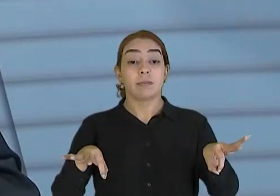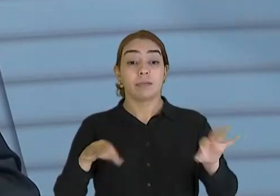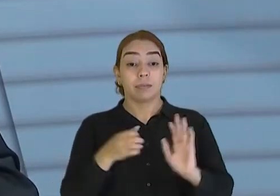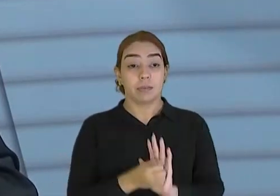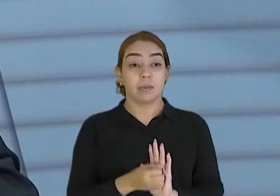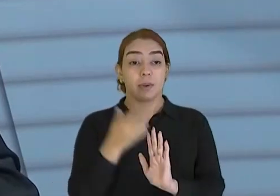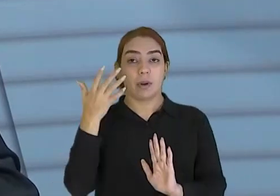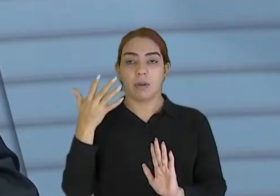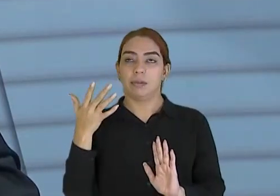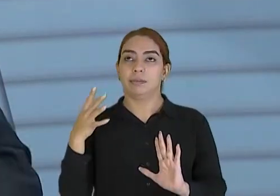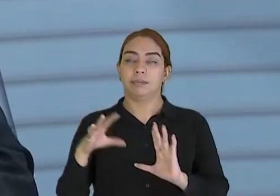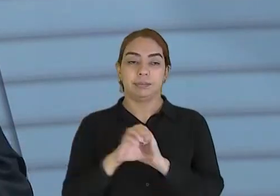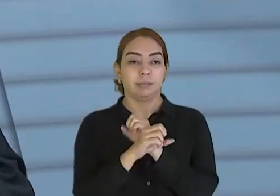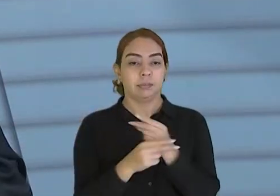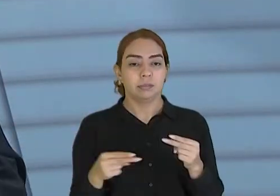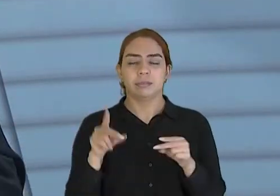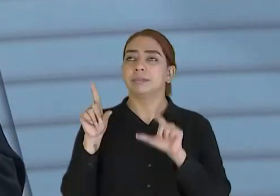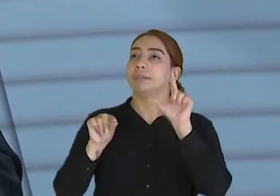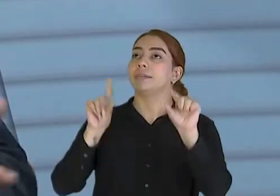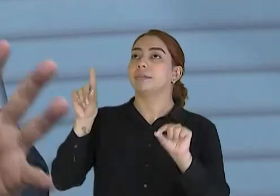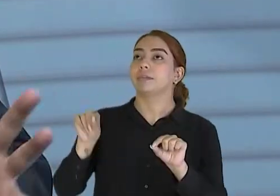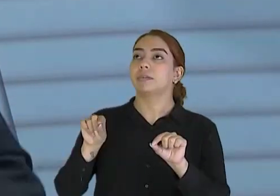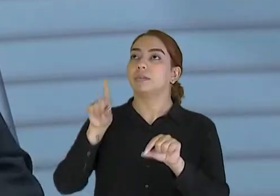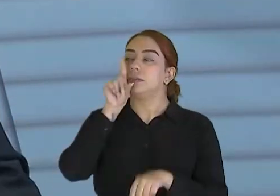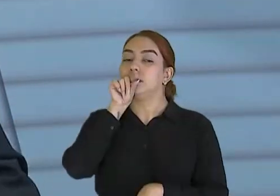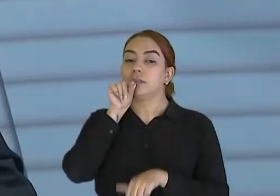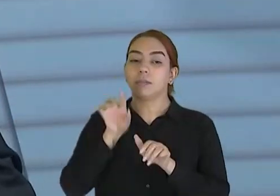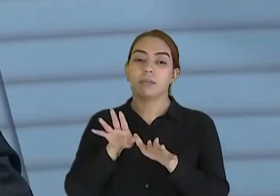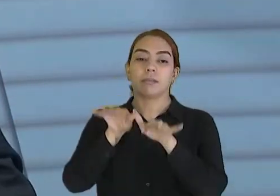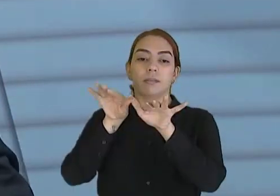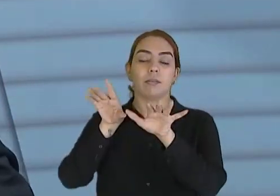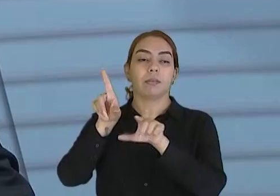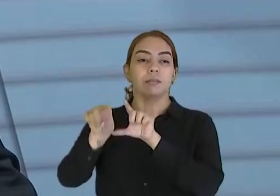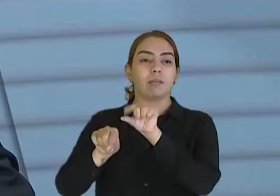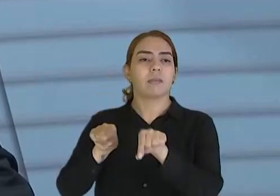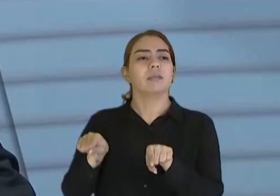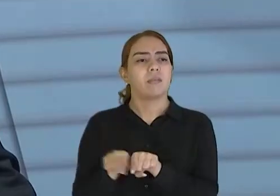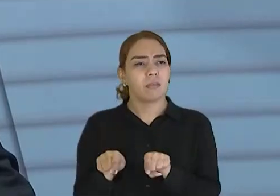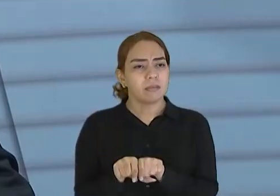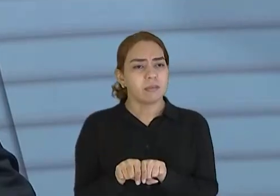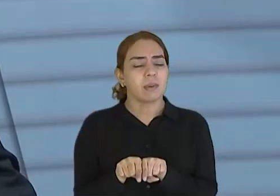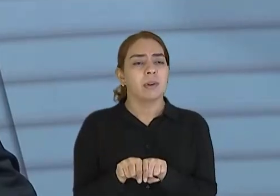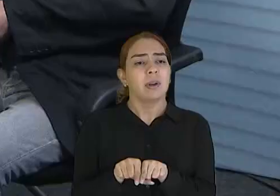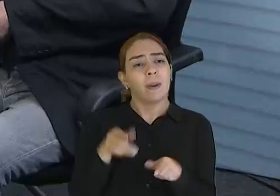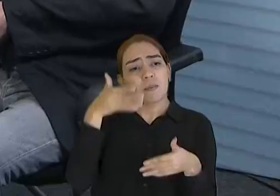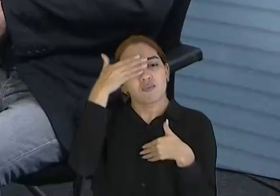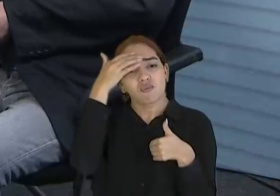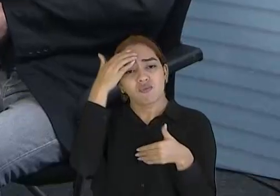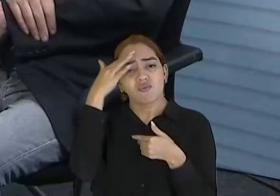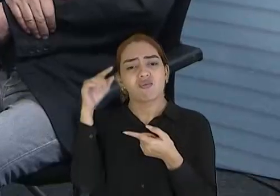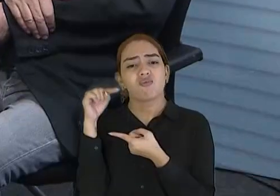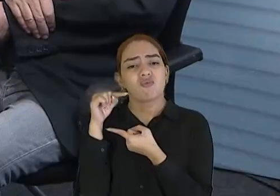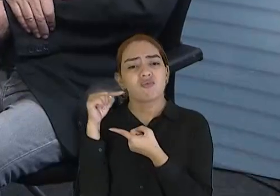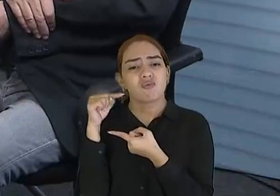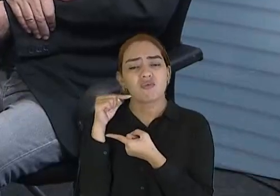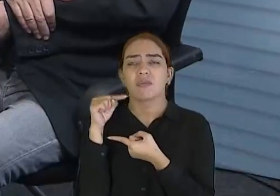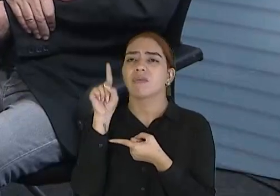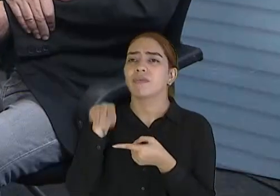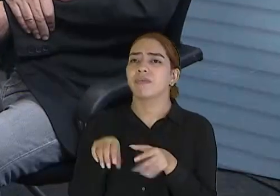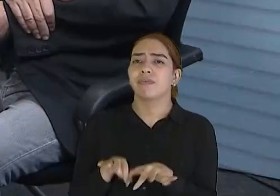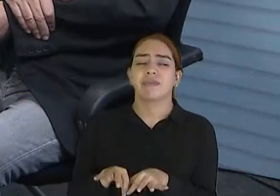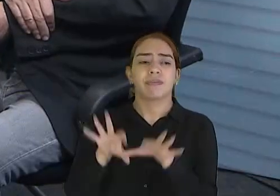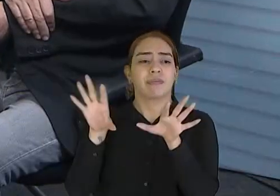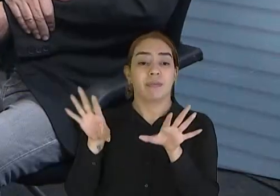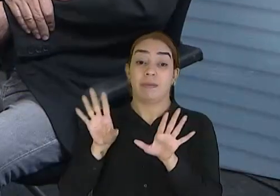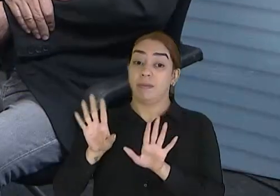escolhemos as aves. Por quê? Porque elas são livres, elas podem ir via hora que quiser. Eu já vi sonho lá. Tem, lá tem muito também. É o sonho, o sonhozinho passando para lá e para cá. É só aquele cuidado,